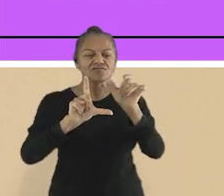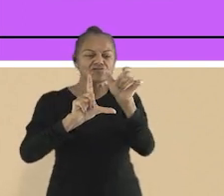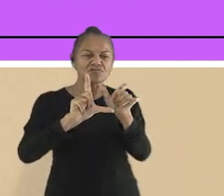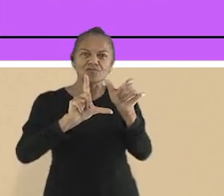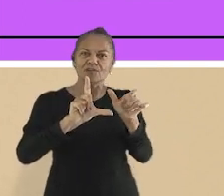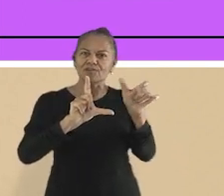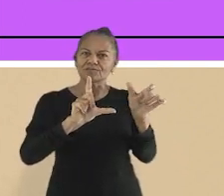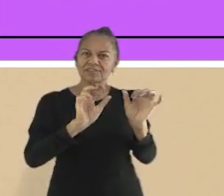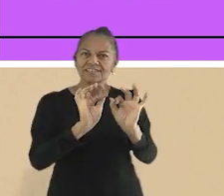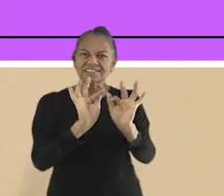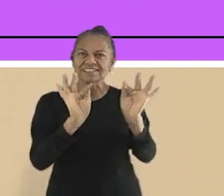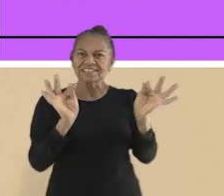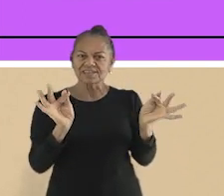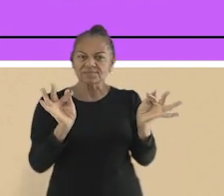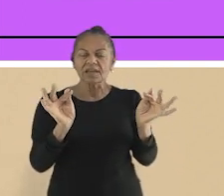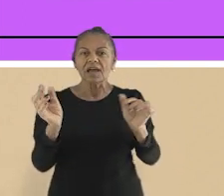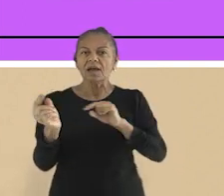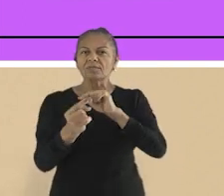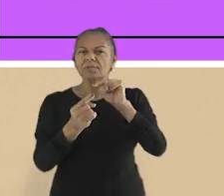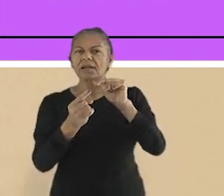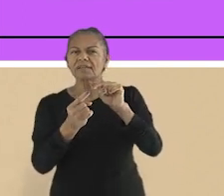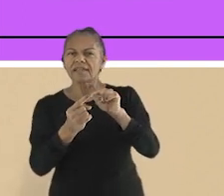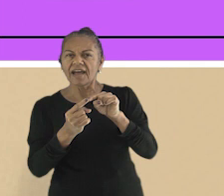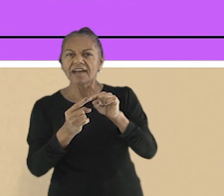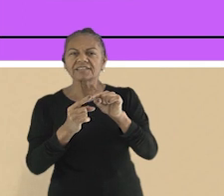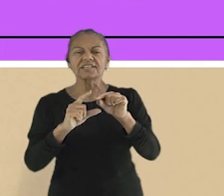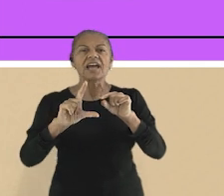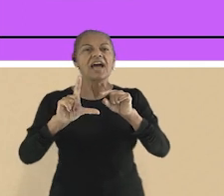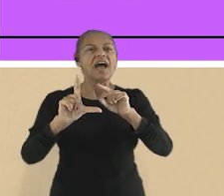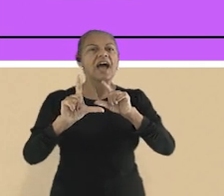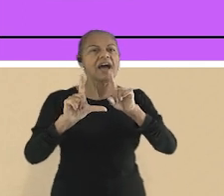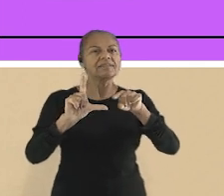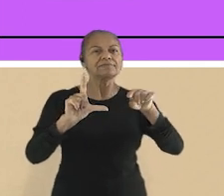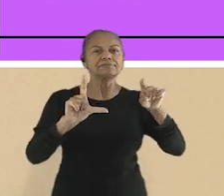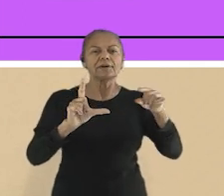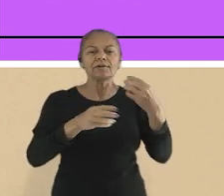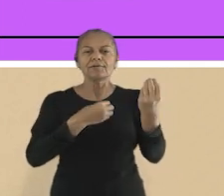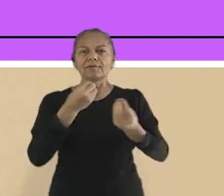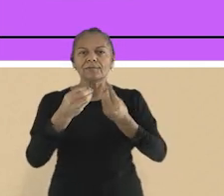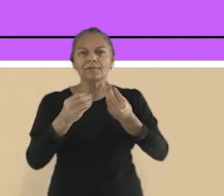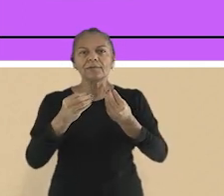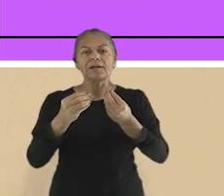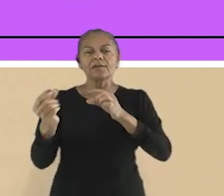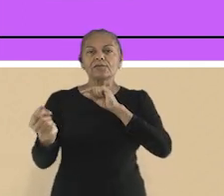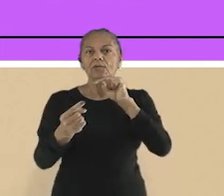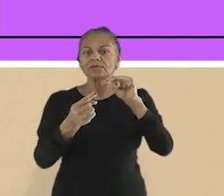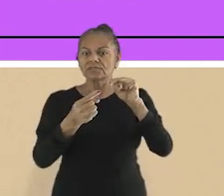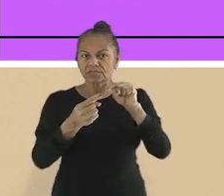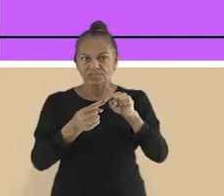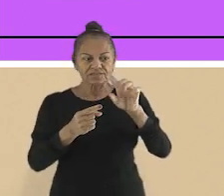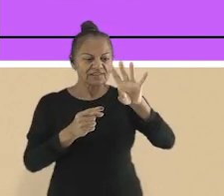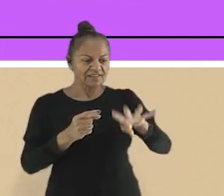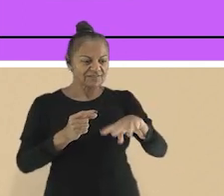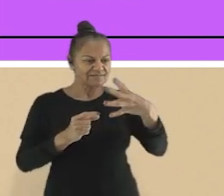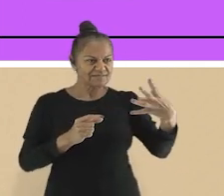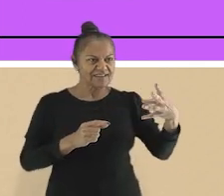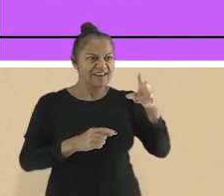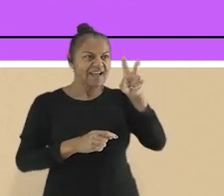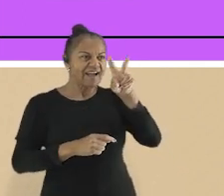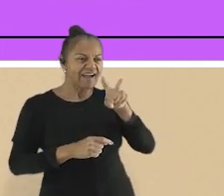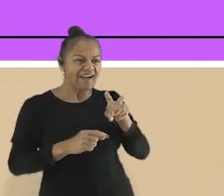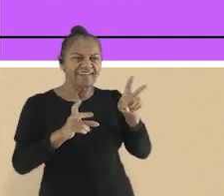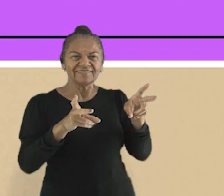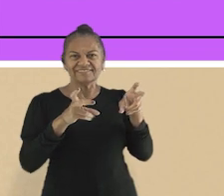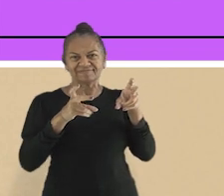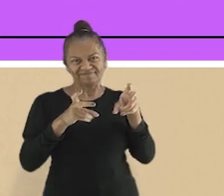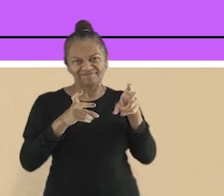unidade temática é probabilidade e estatística, e o objetivo da aula é ler dados expressos em tabelas.